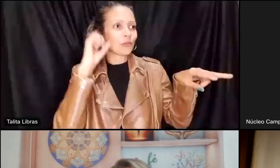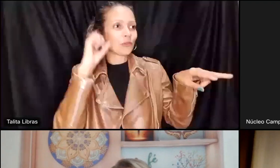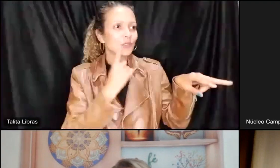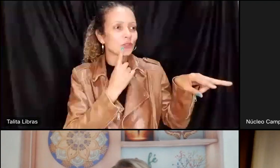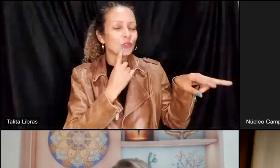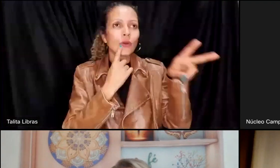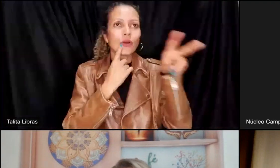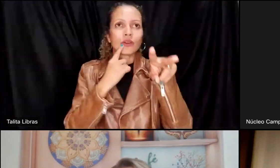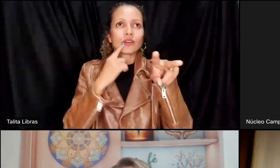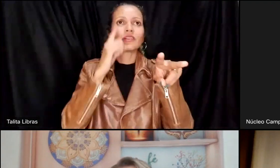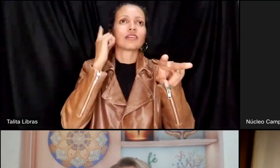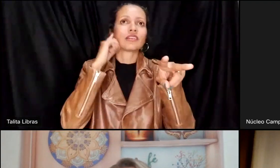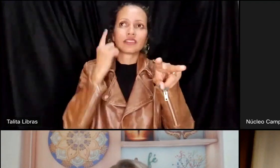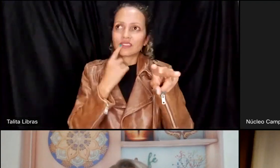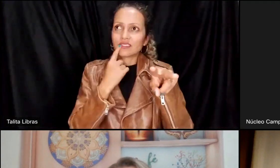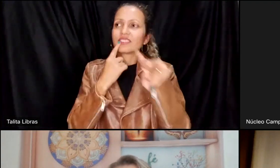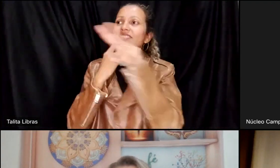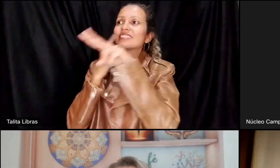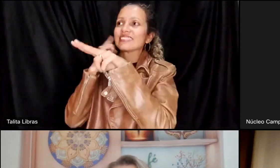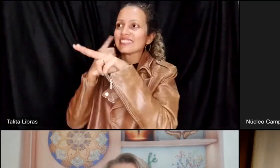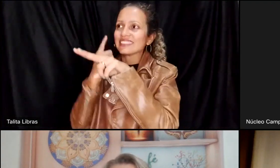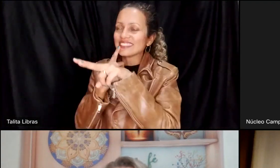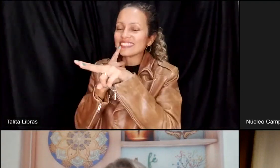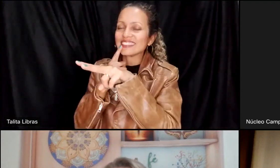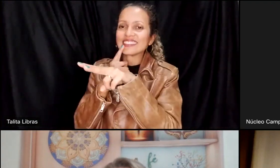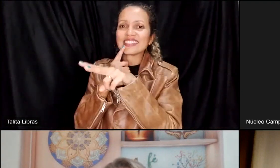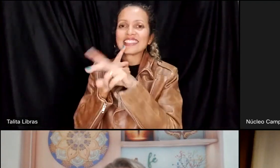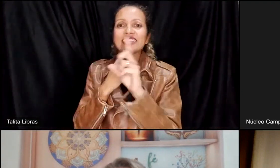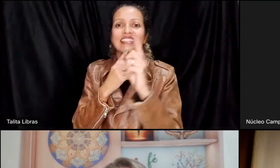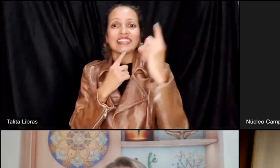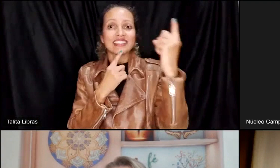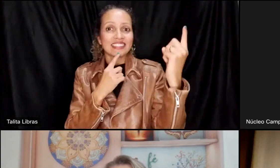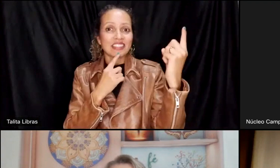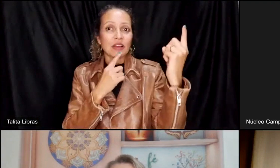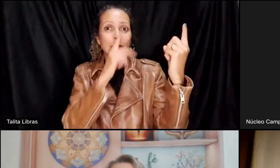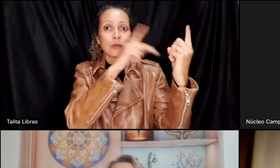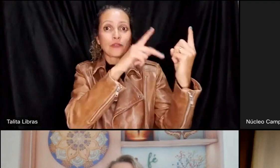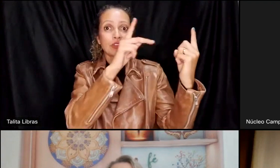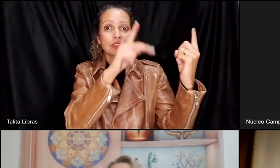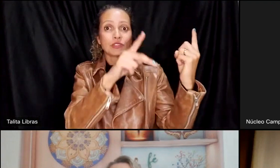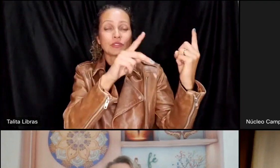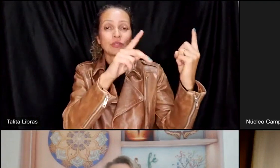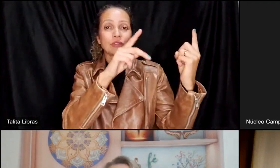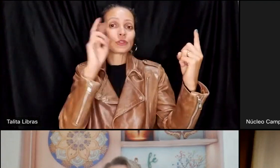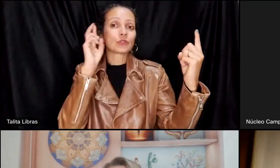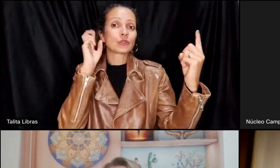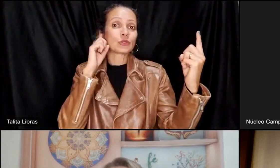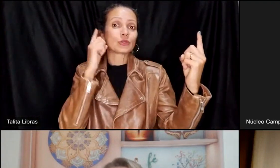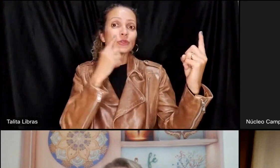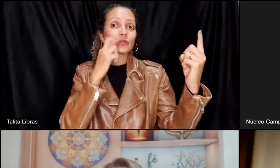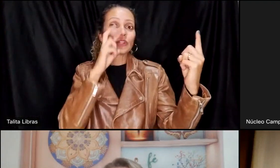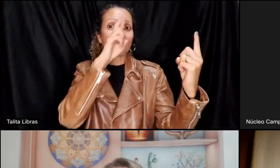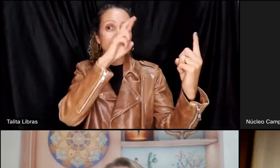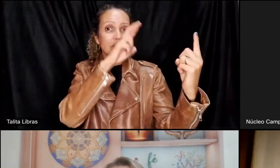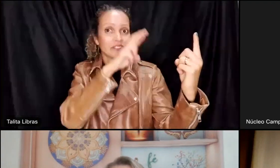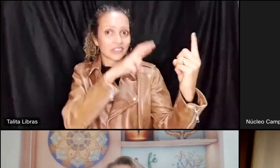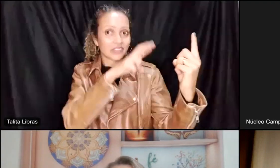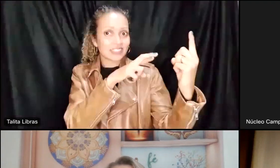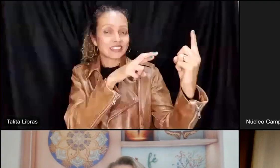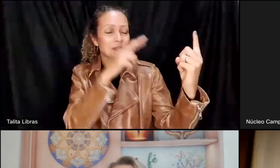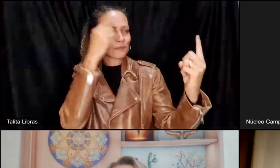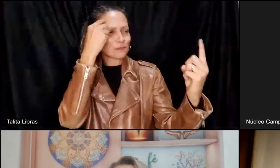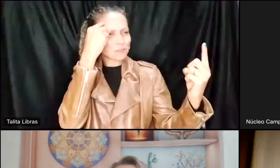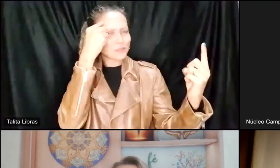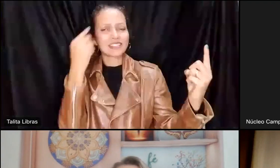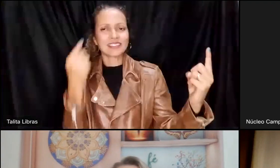referência um professor surdo ensinando libras para ela, ela